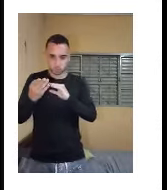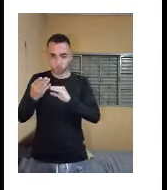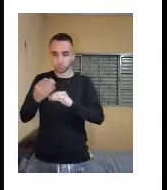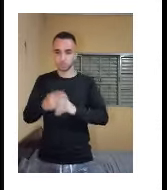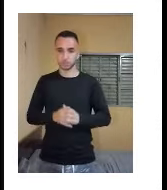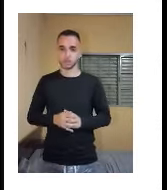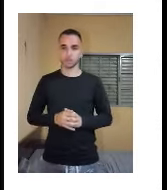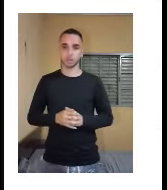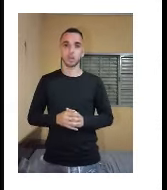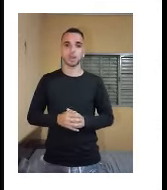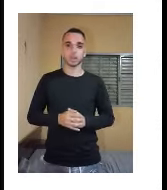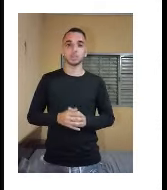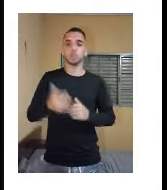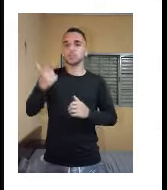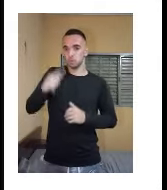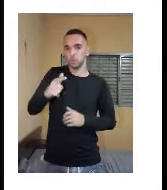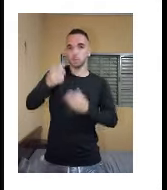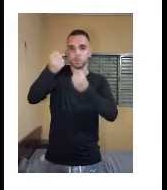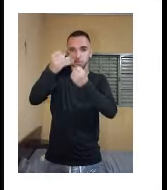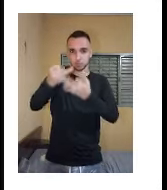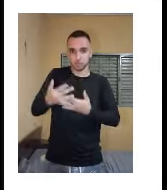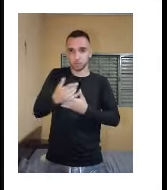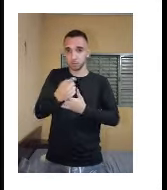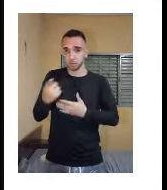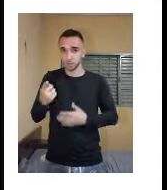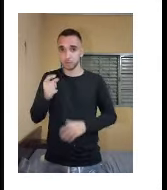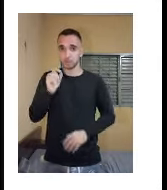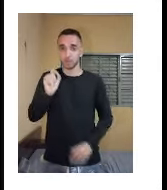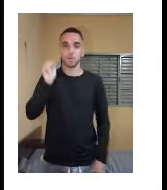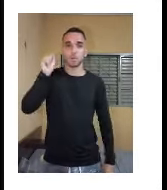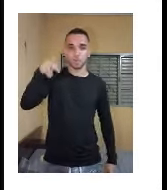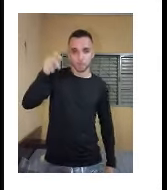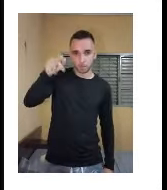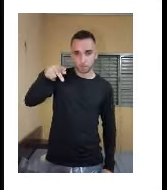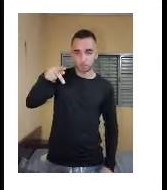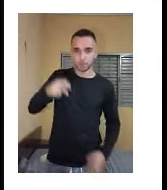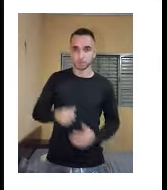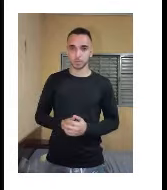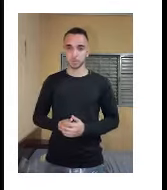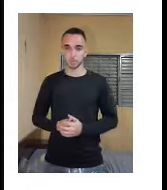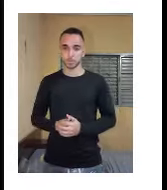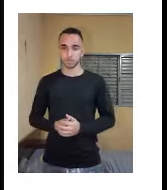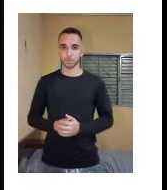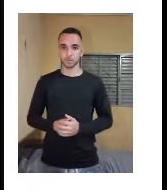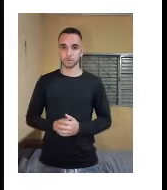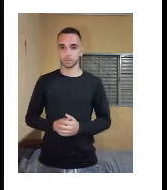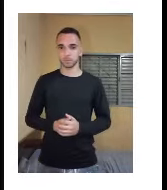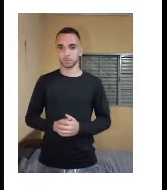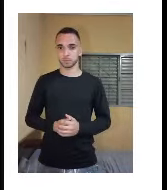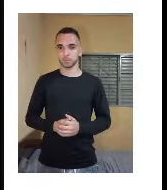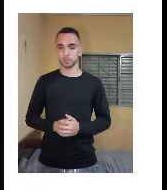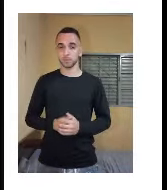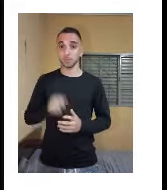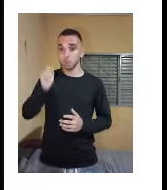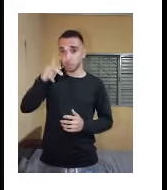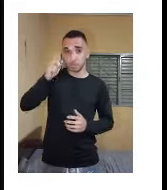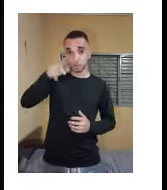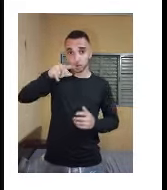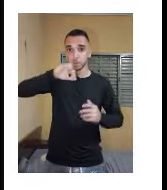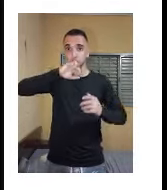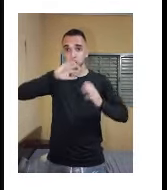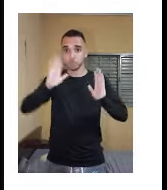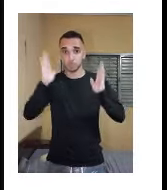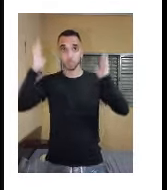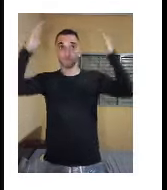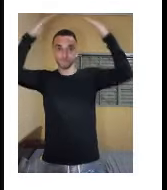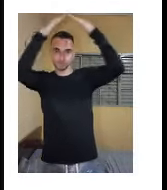né, que todos esses impactos, de alguma maneira, e os maiores impactos, né, que a